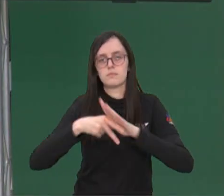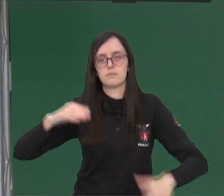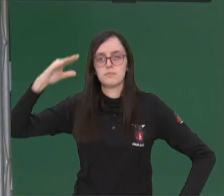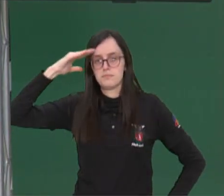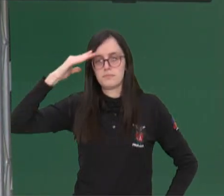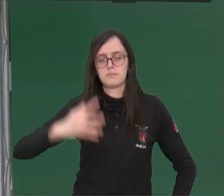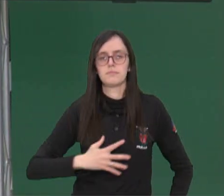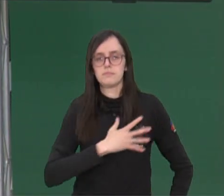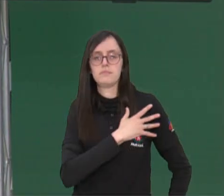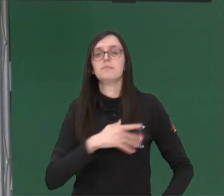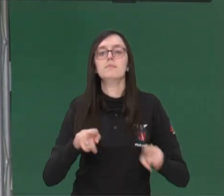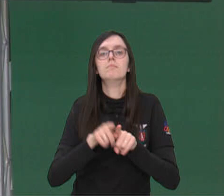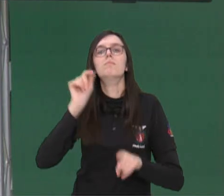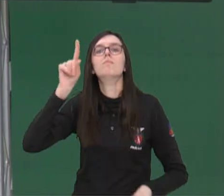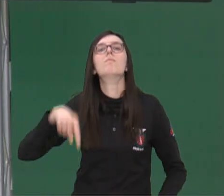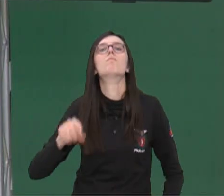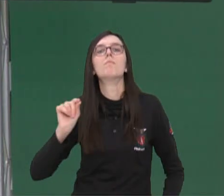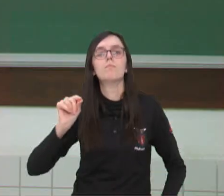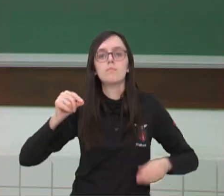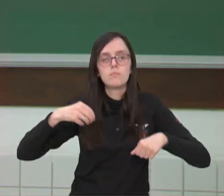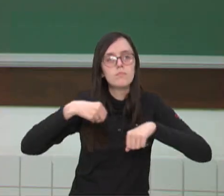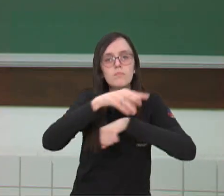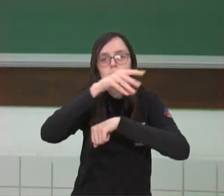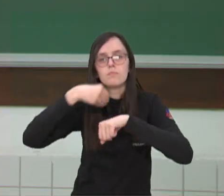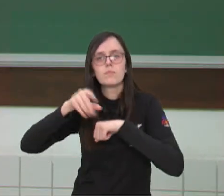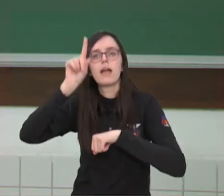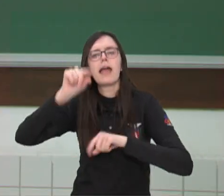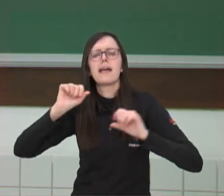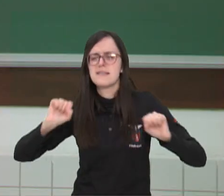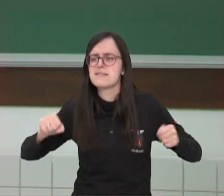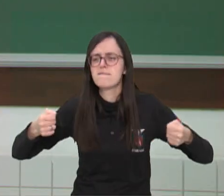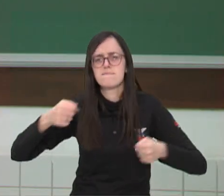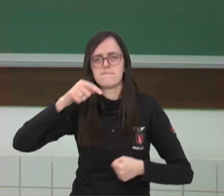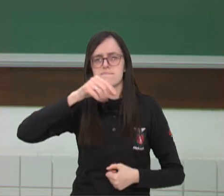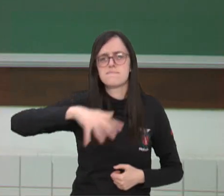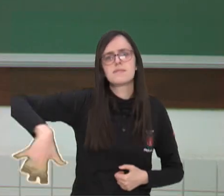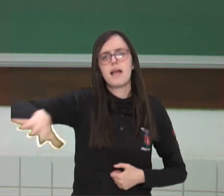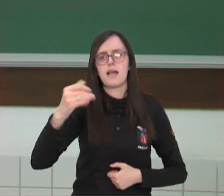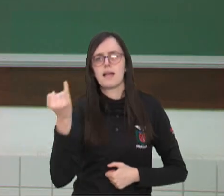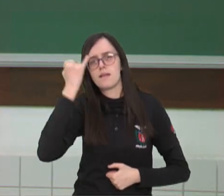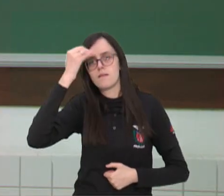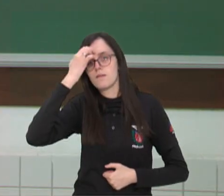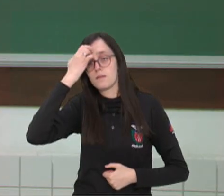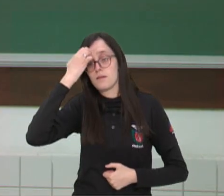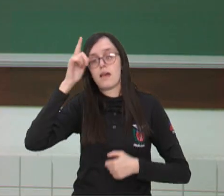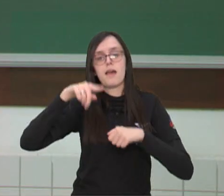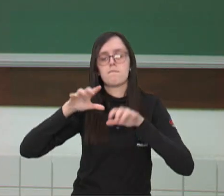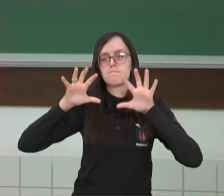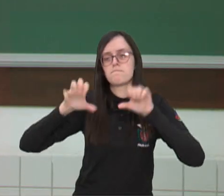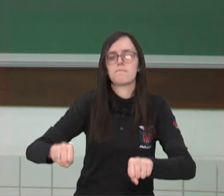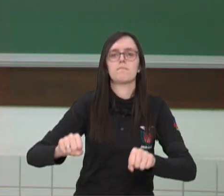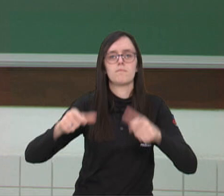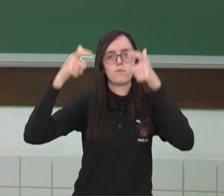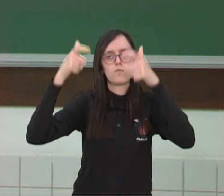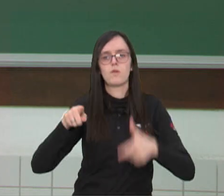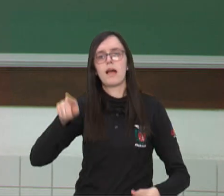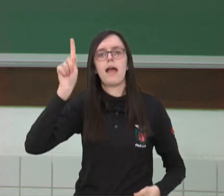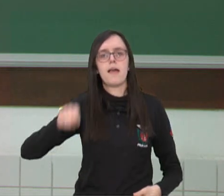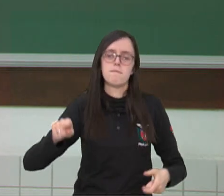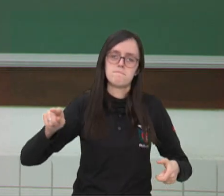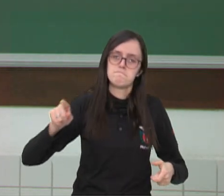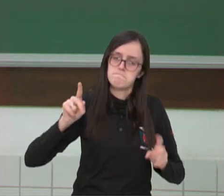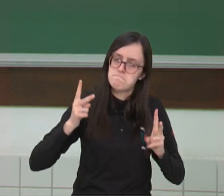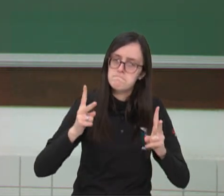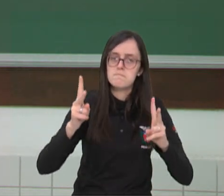E construção dos fortes destinados à defesa dessas terras conquistadas, dessas terras que passaram a fazer